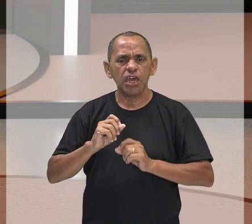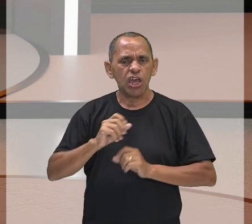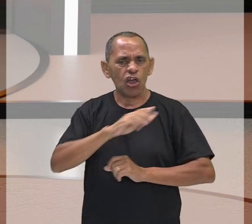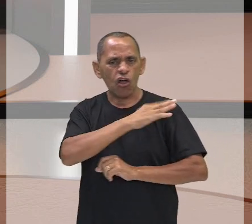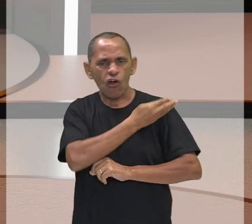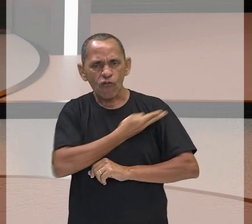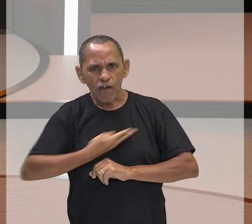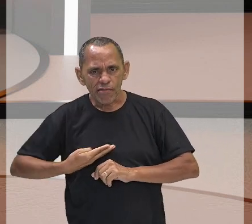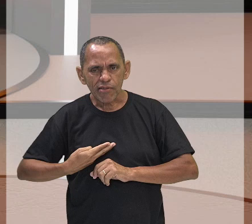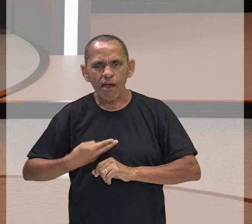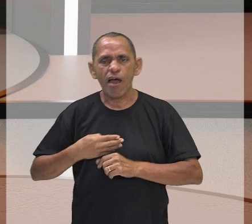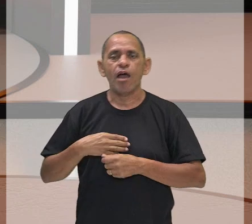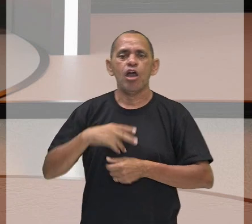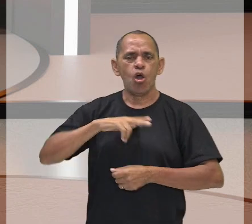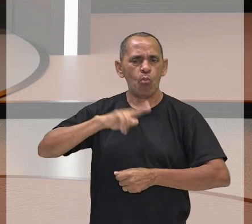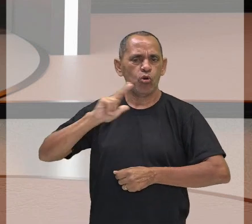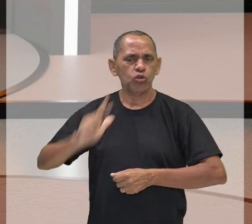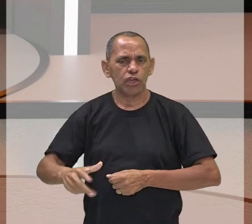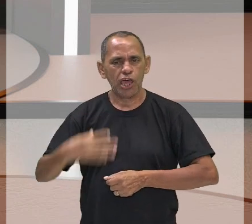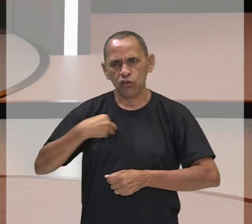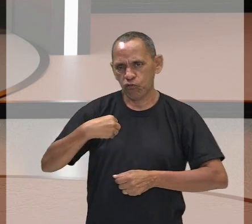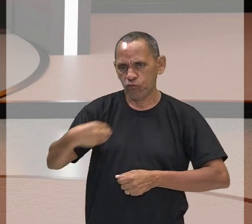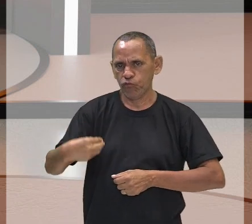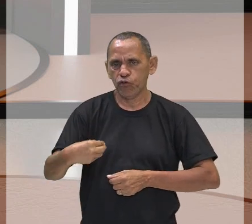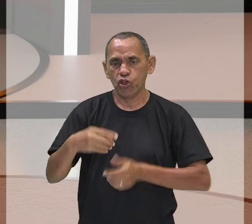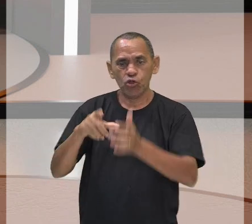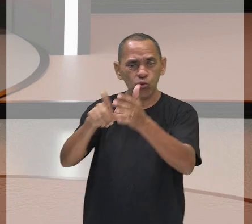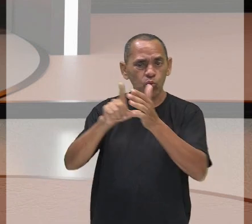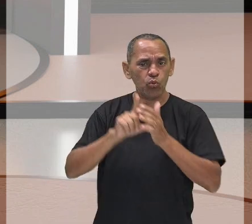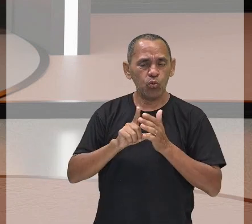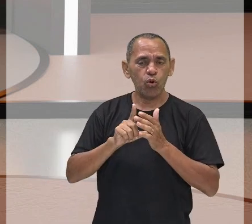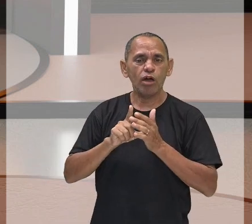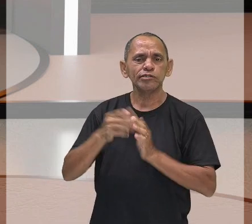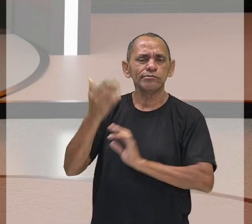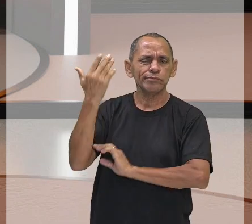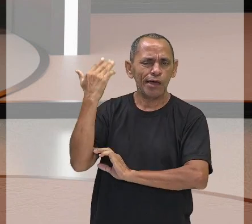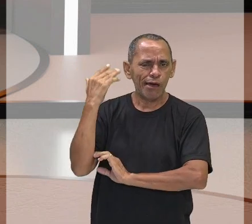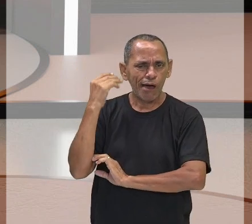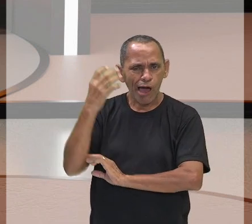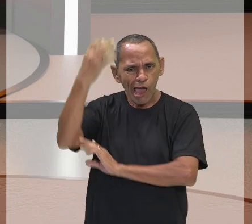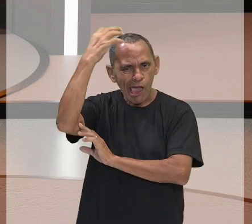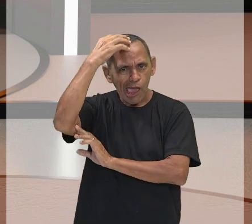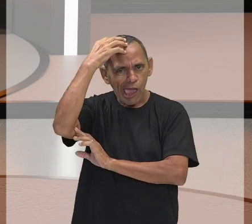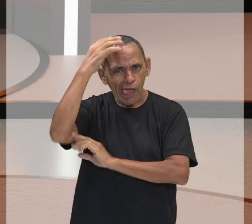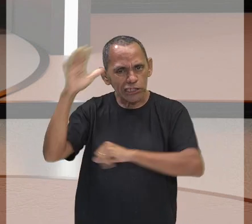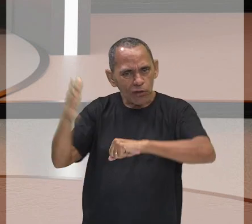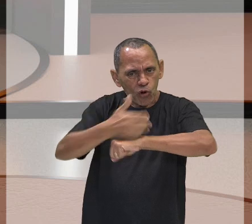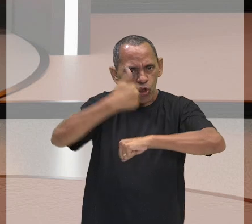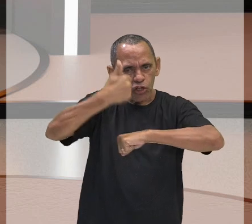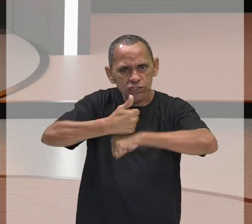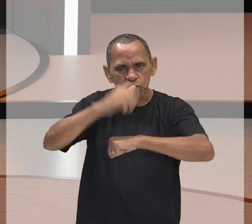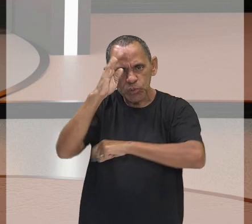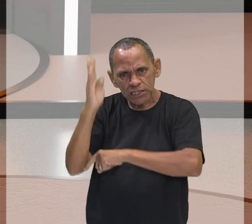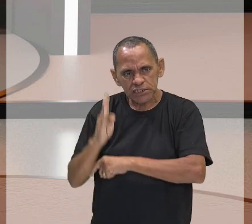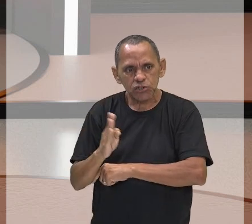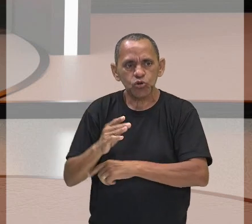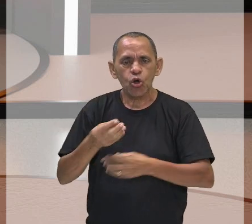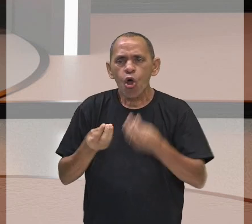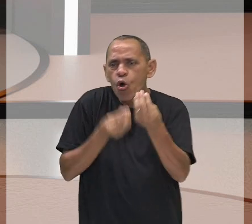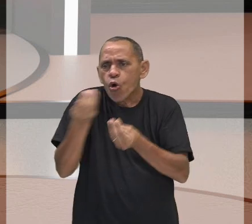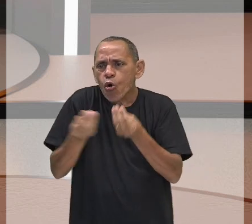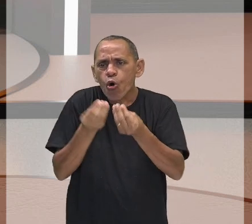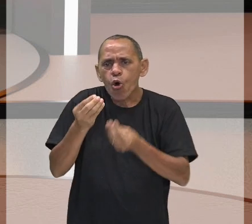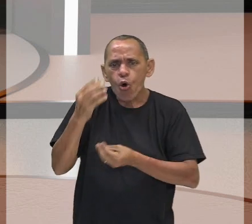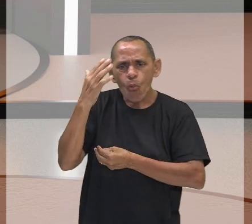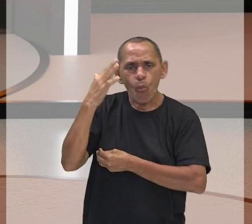português, filho do antigo rei que estava ali nos colonizando. Como isso pôde acontecer? Isso é uma crítica que